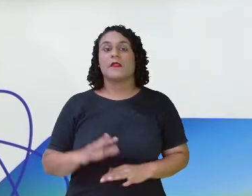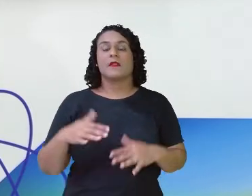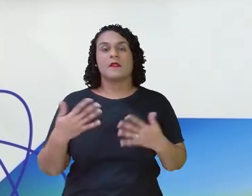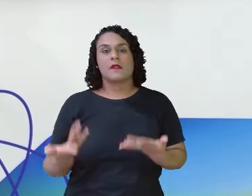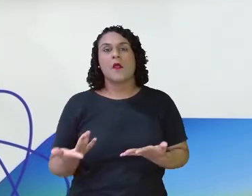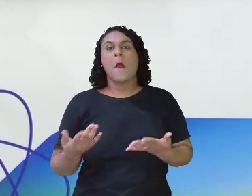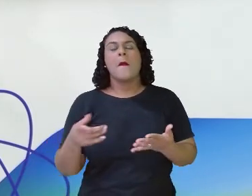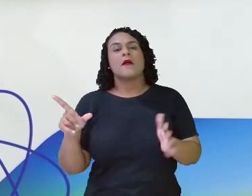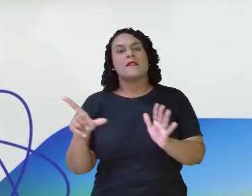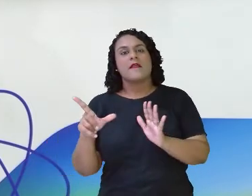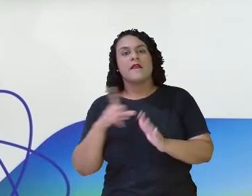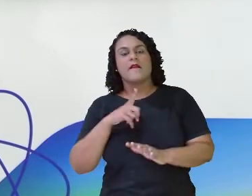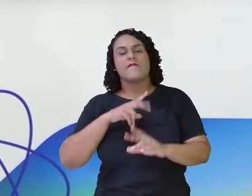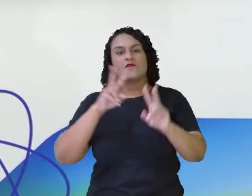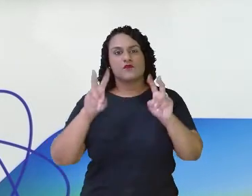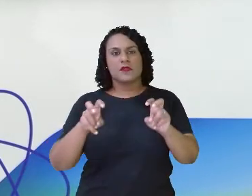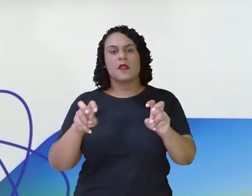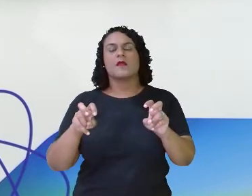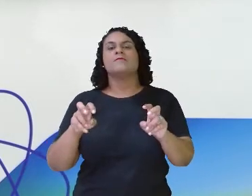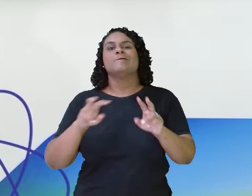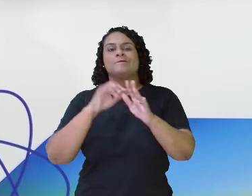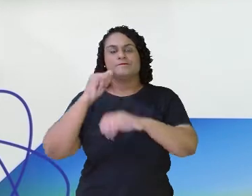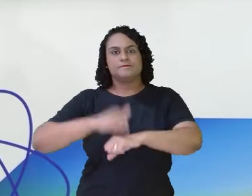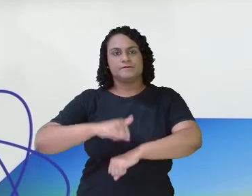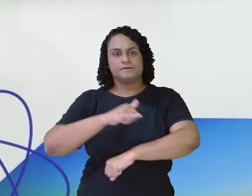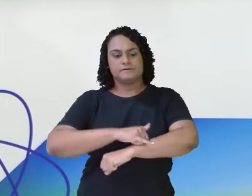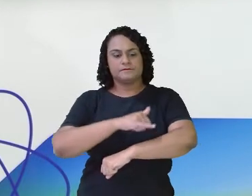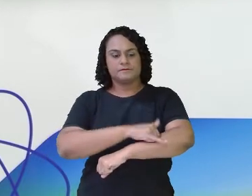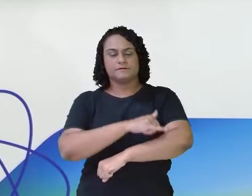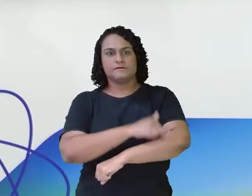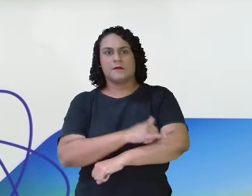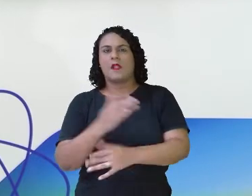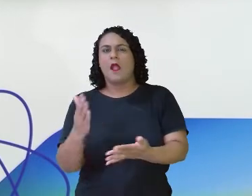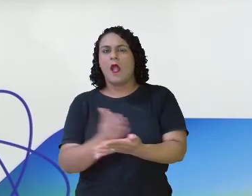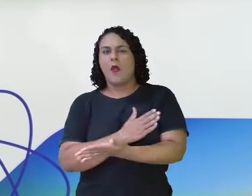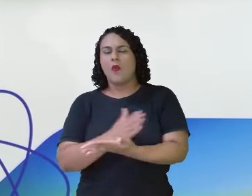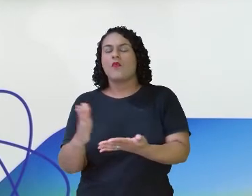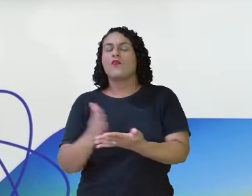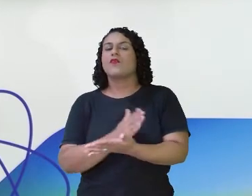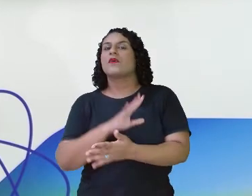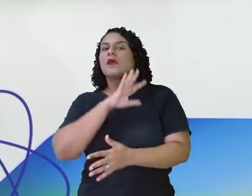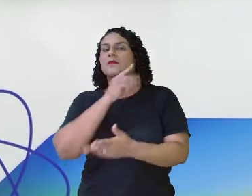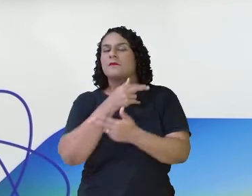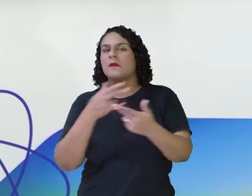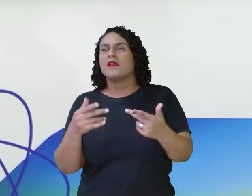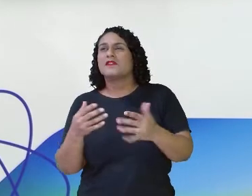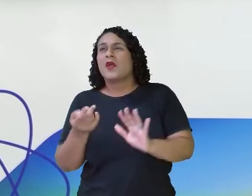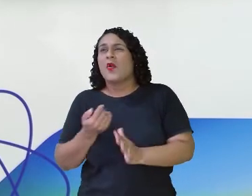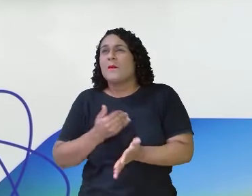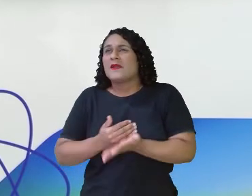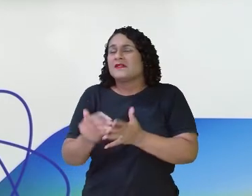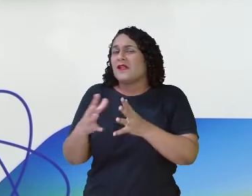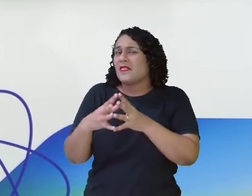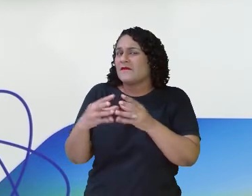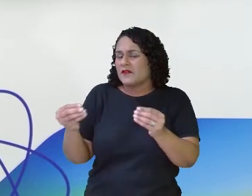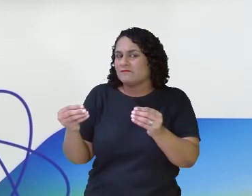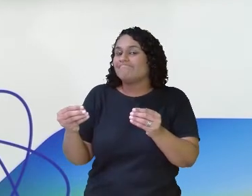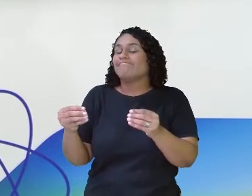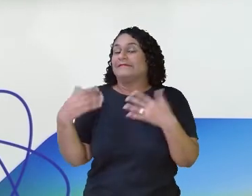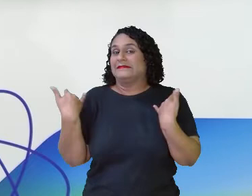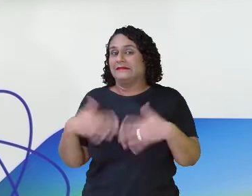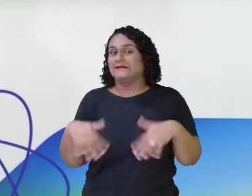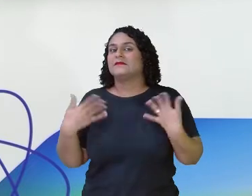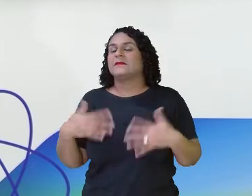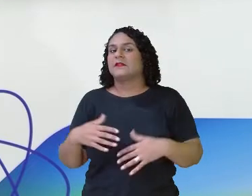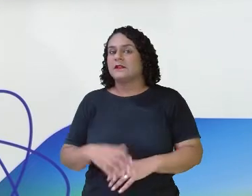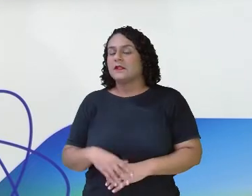aulas atrás, que falamos em animais que estão em extinção, animais extintos, a professora Mauricéia estava conosco e ela falou